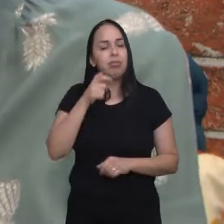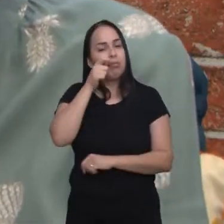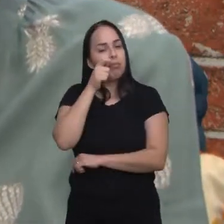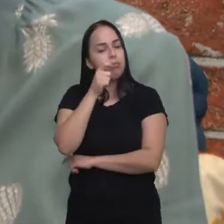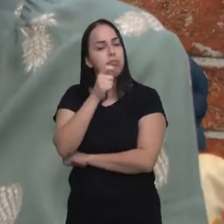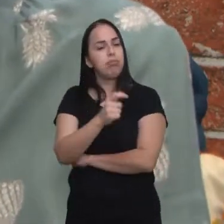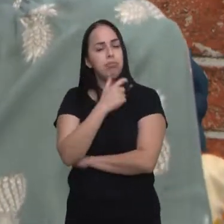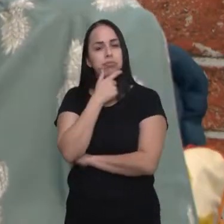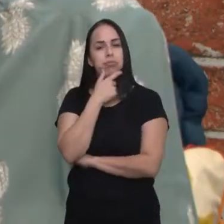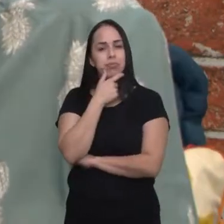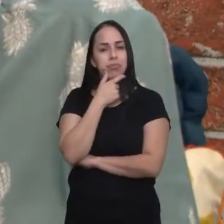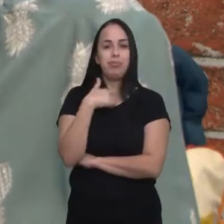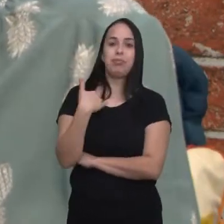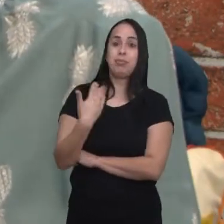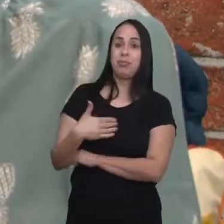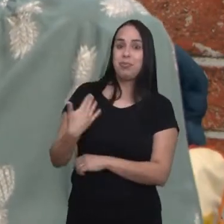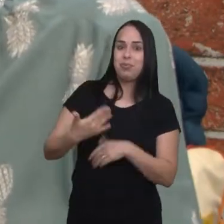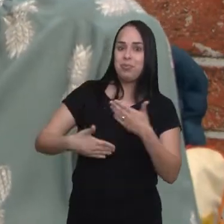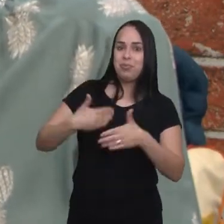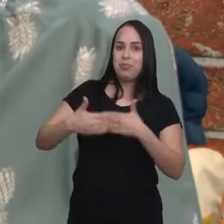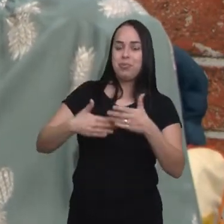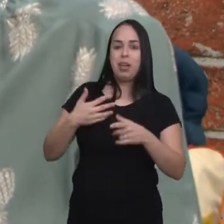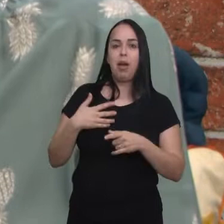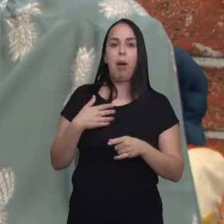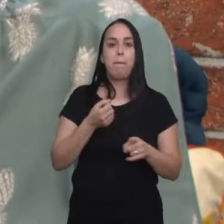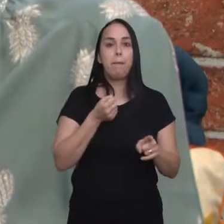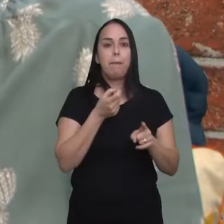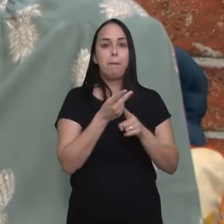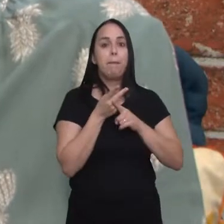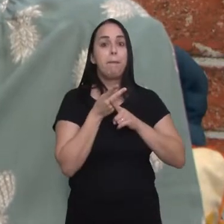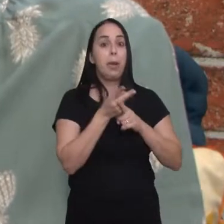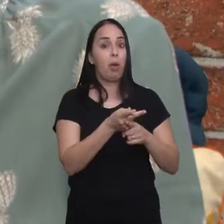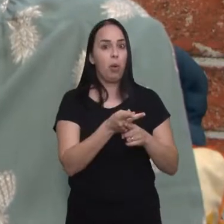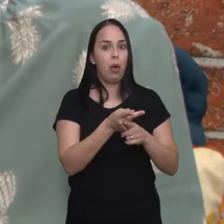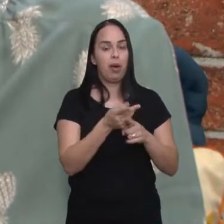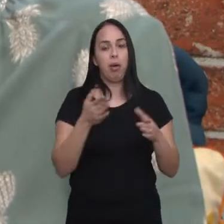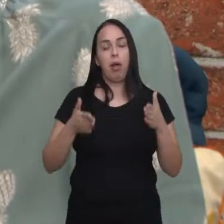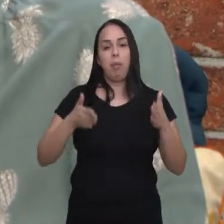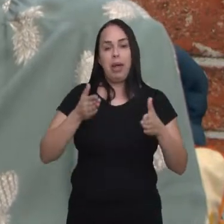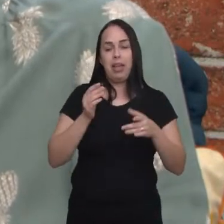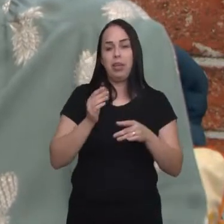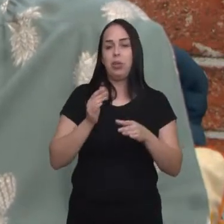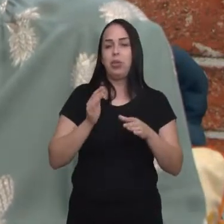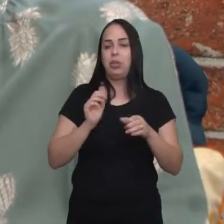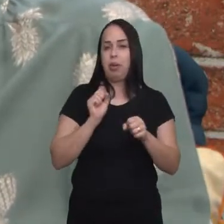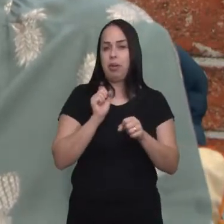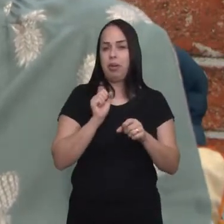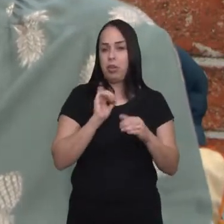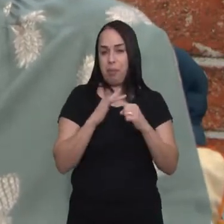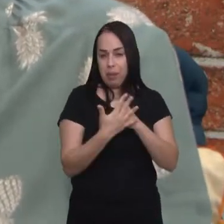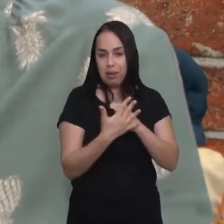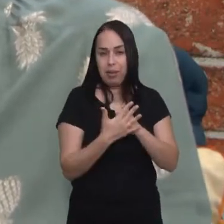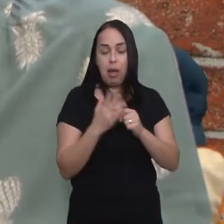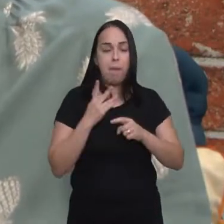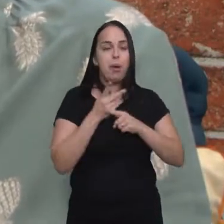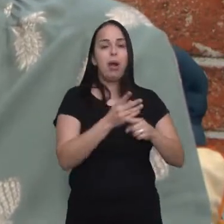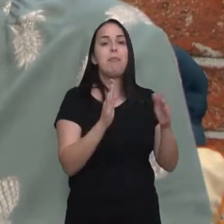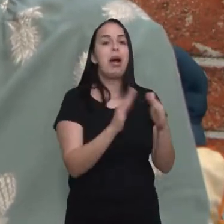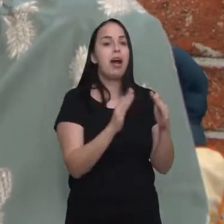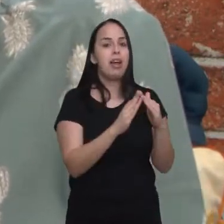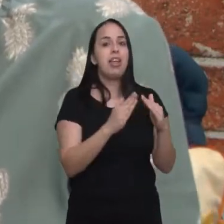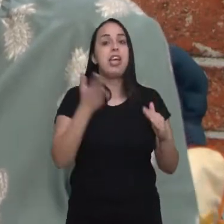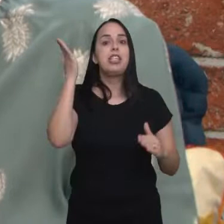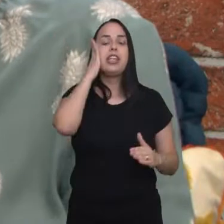por Santana. E quando eu fui procurar uma casa durante a pandemia, eu tinha certeza que eu queria aqui na Zona Norte,